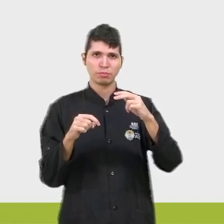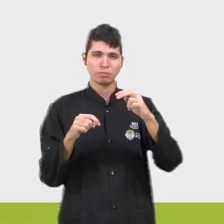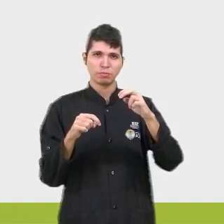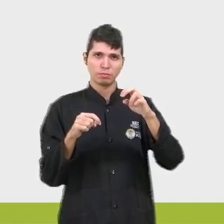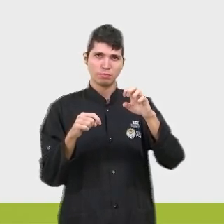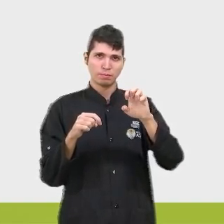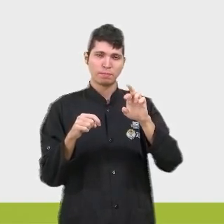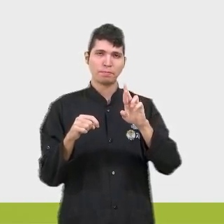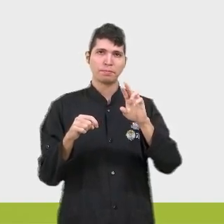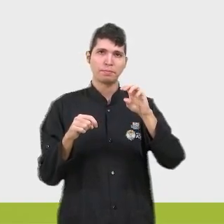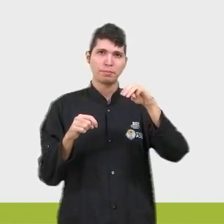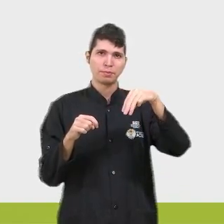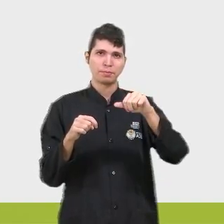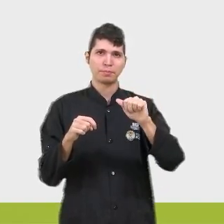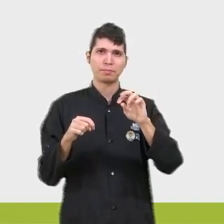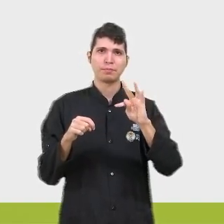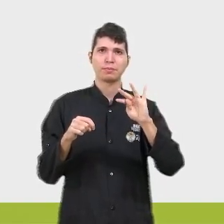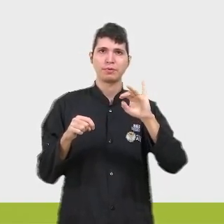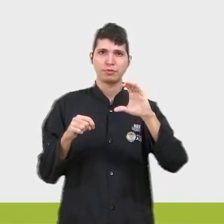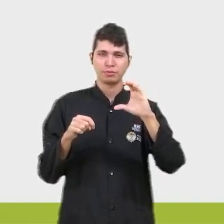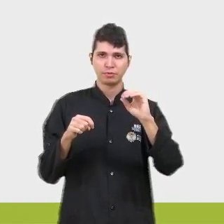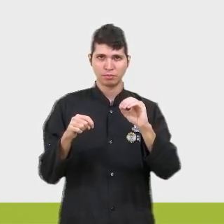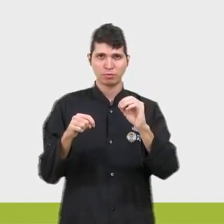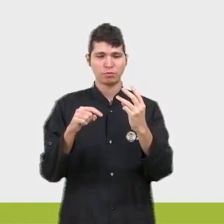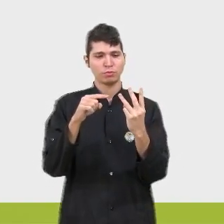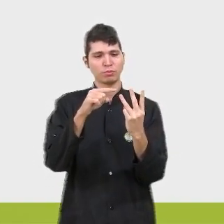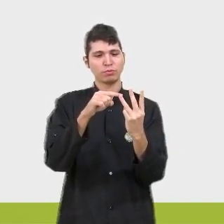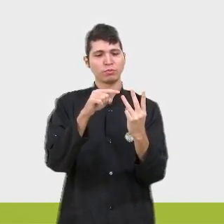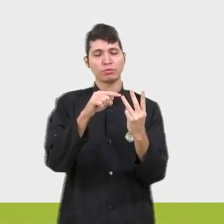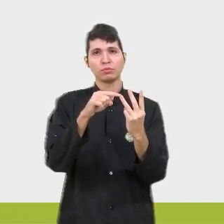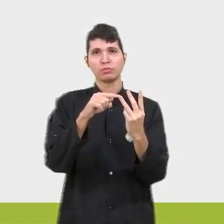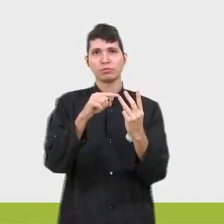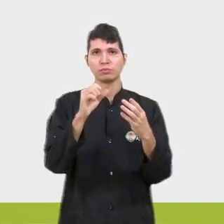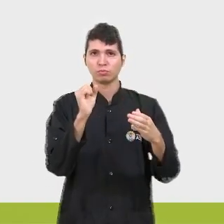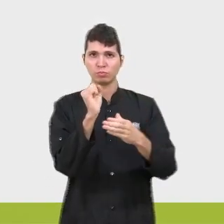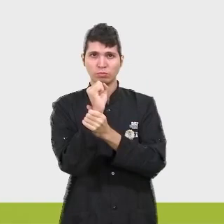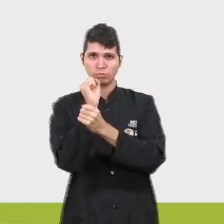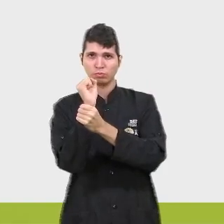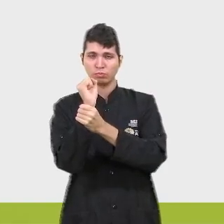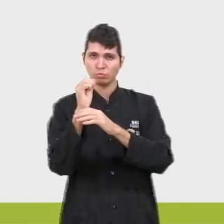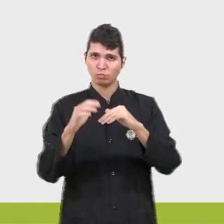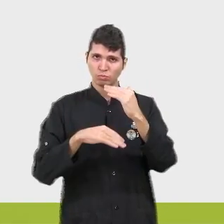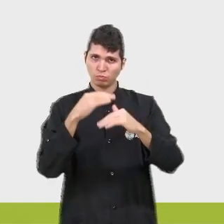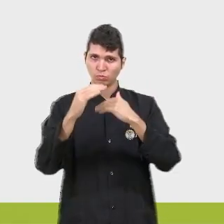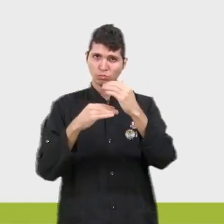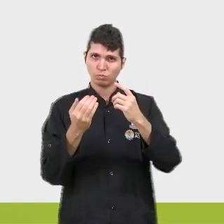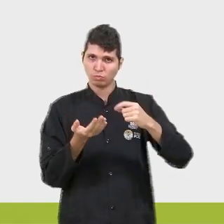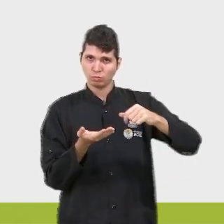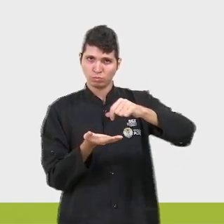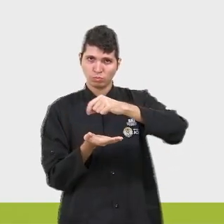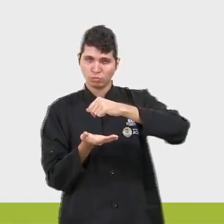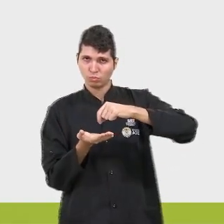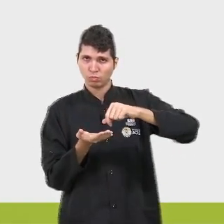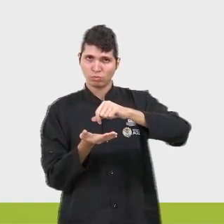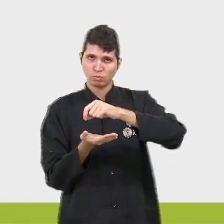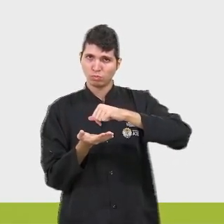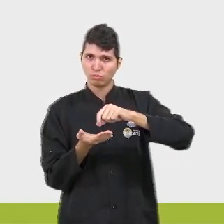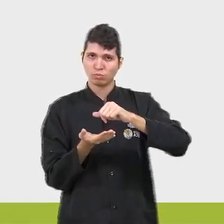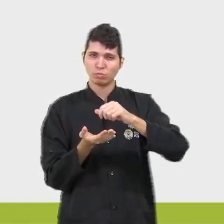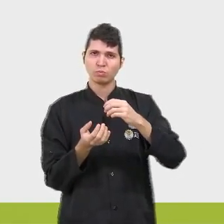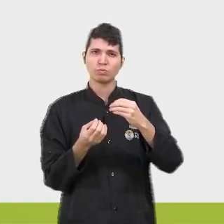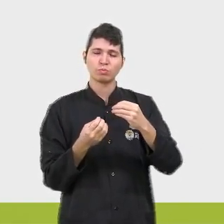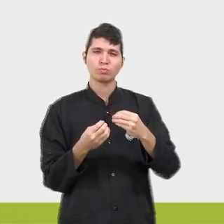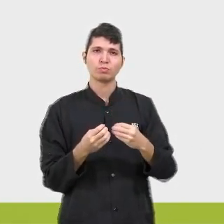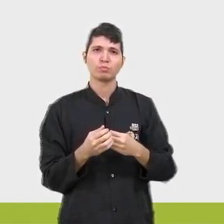vai garantir o desenvolvimento dessa semente que vai se formar. Como que vai garantir,